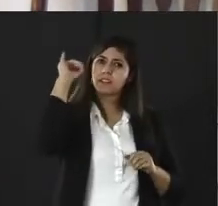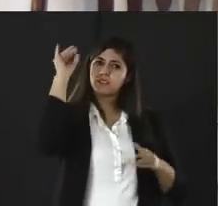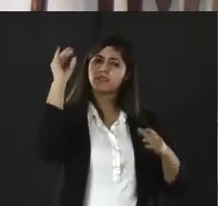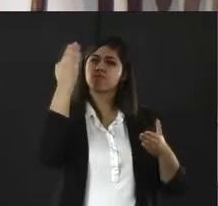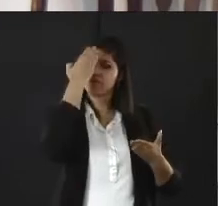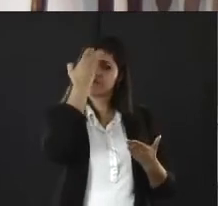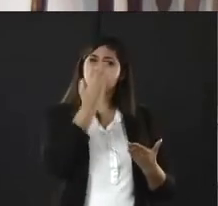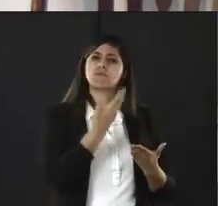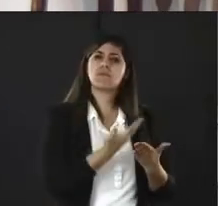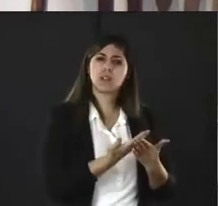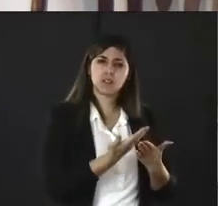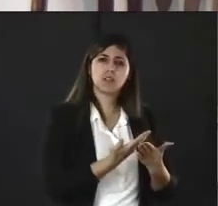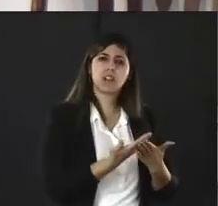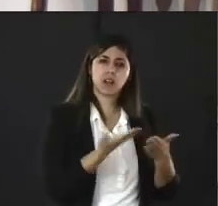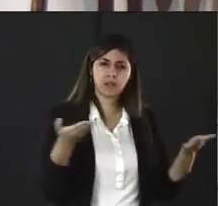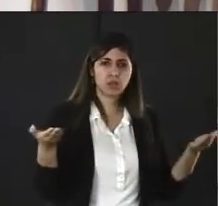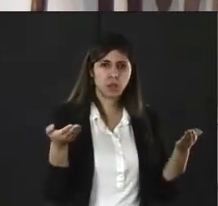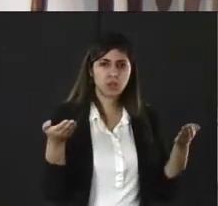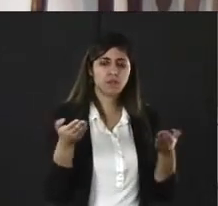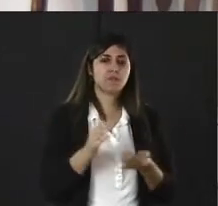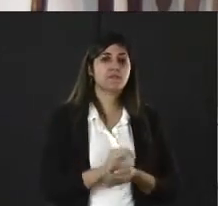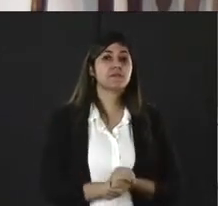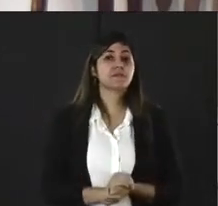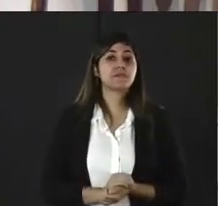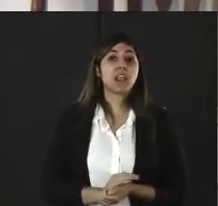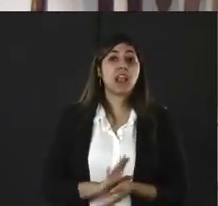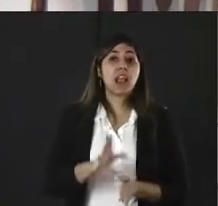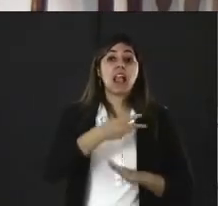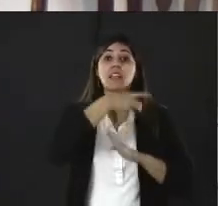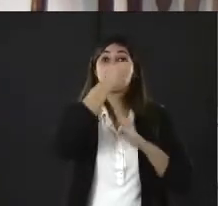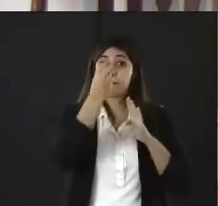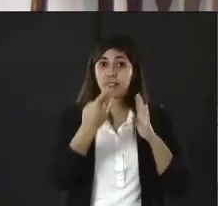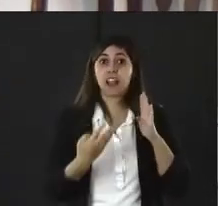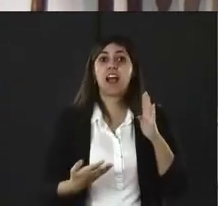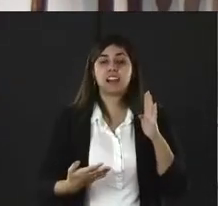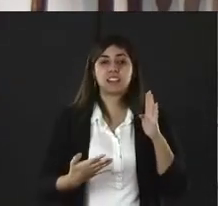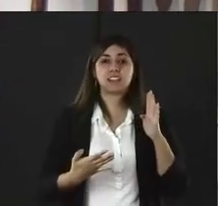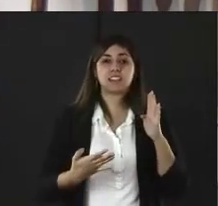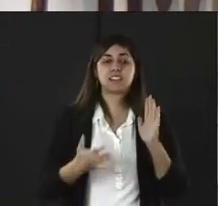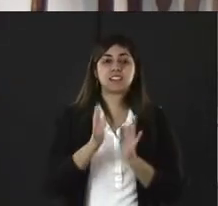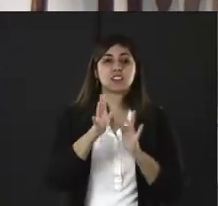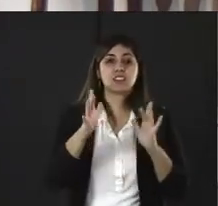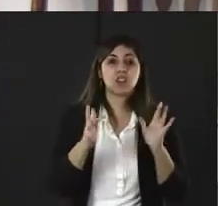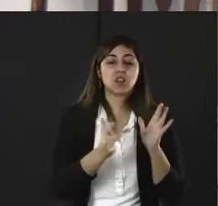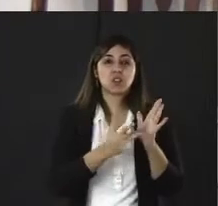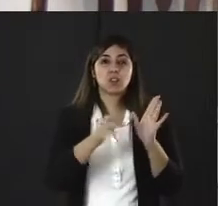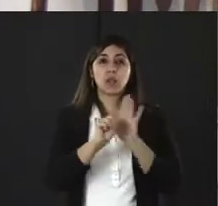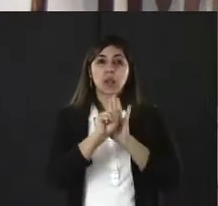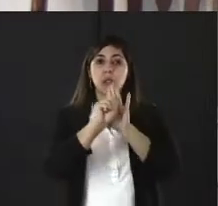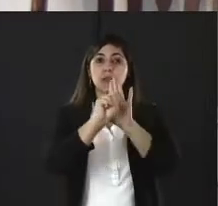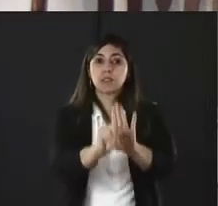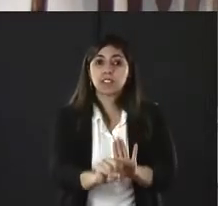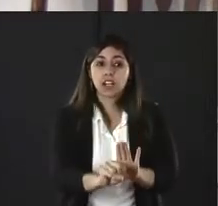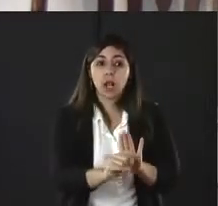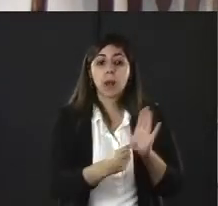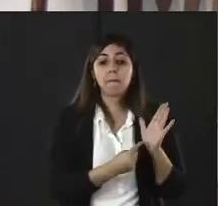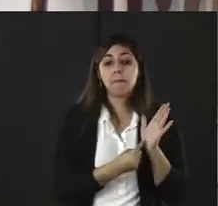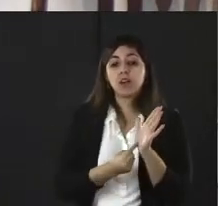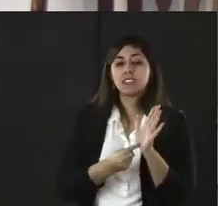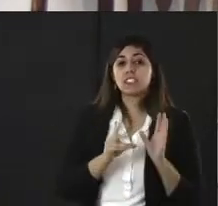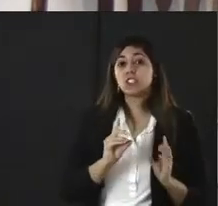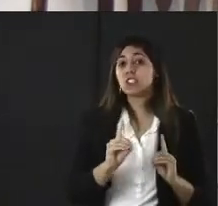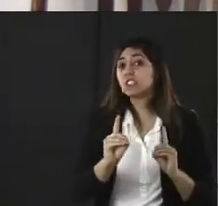meditação porque este sinal de jesus era para os seus discípulos